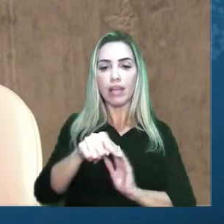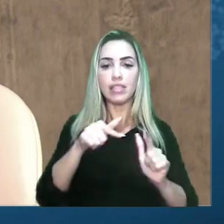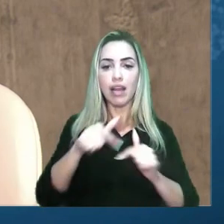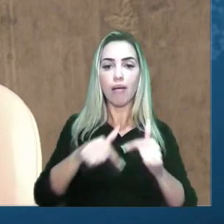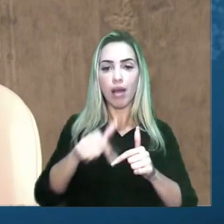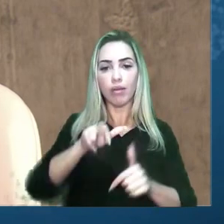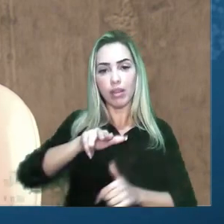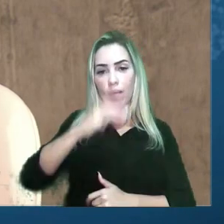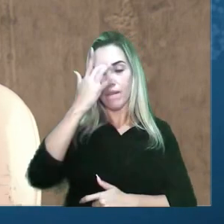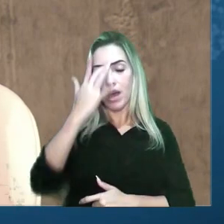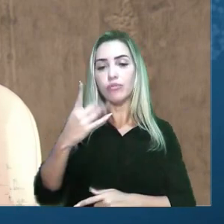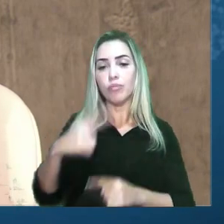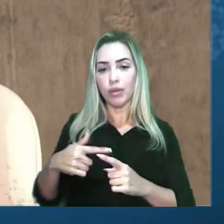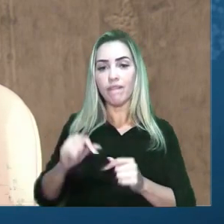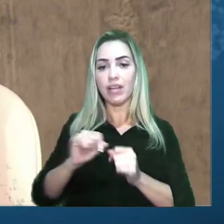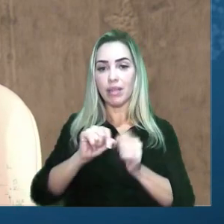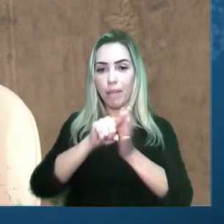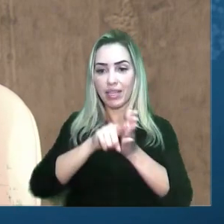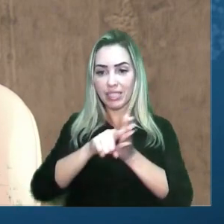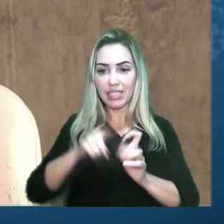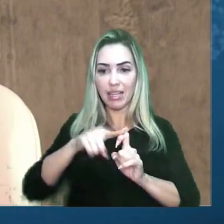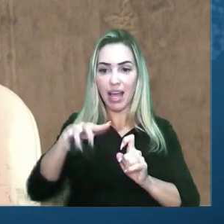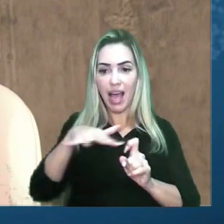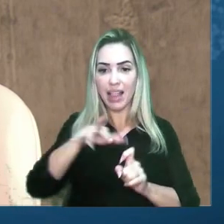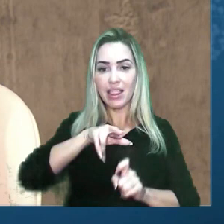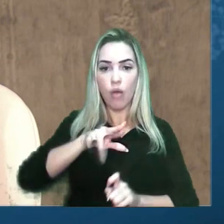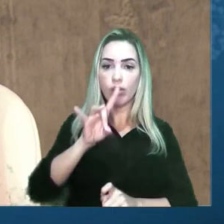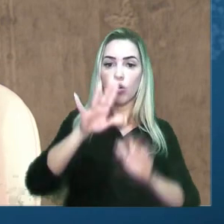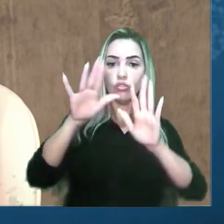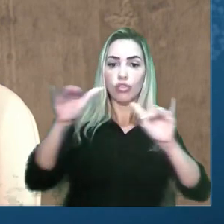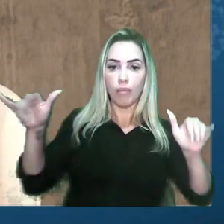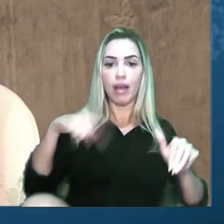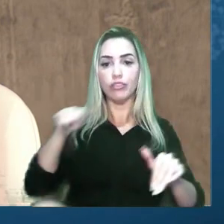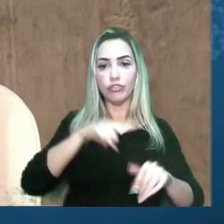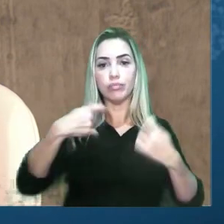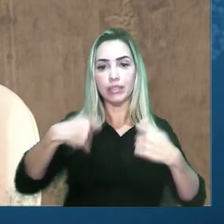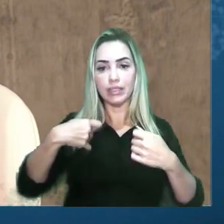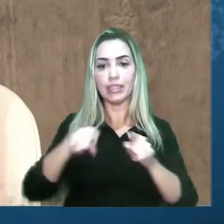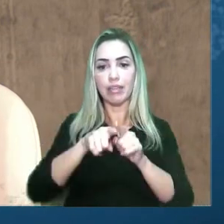fácil, porque fazer uma pesquisa clínica não é só recrutar, a gente tem que realmente